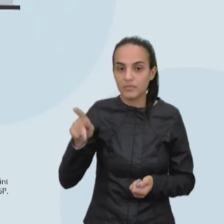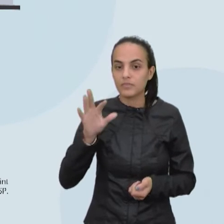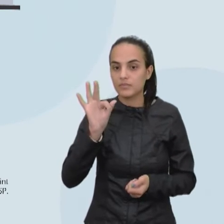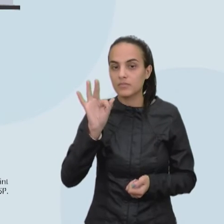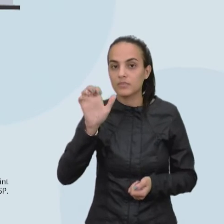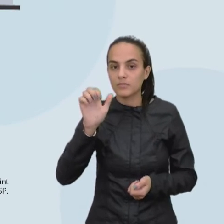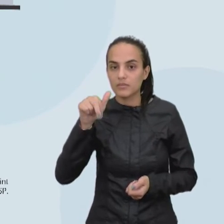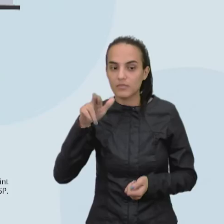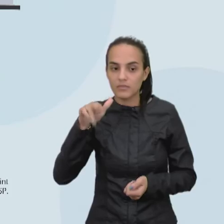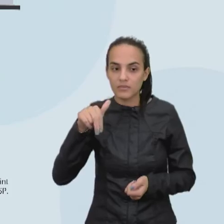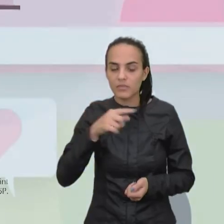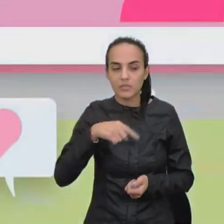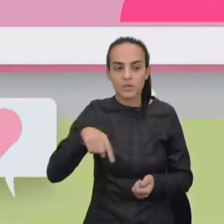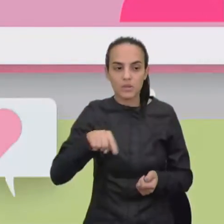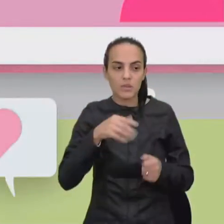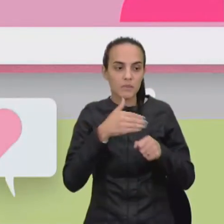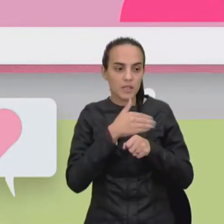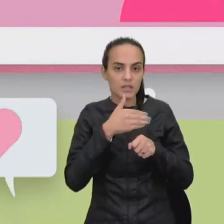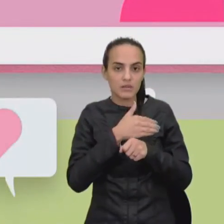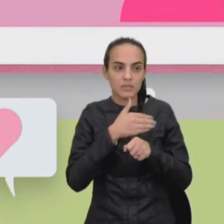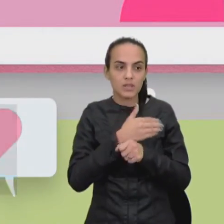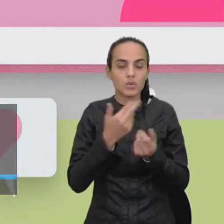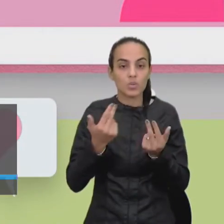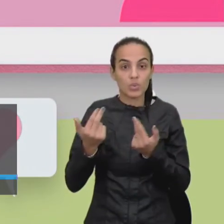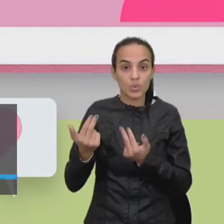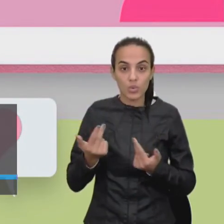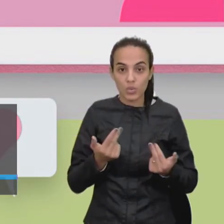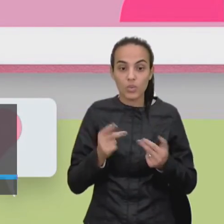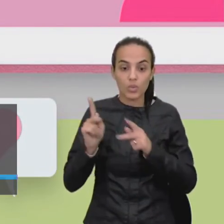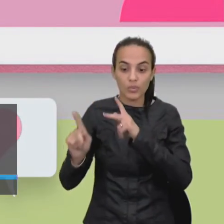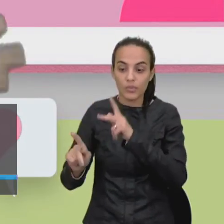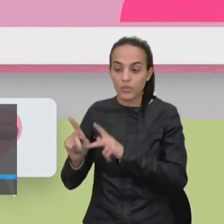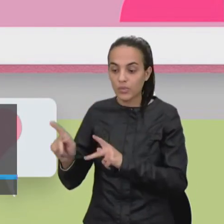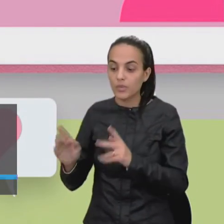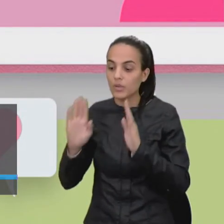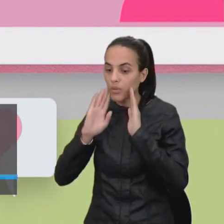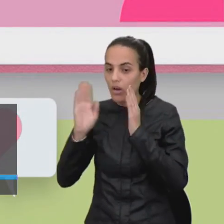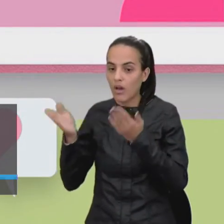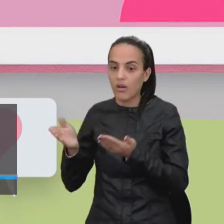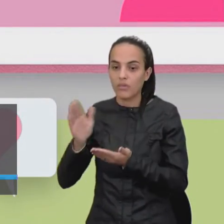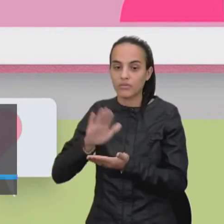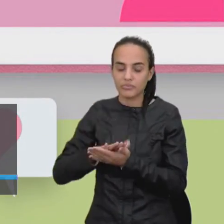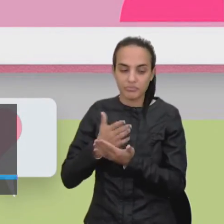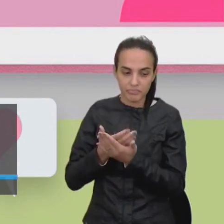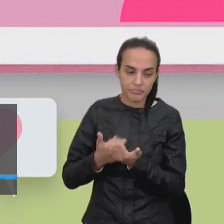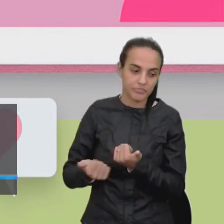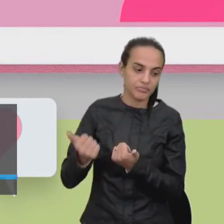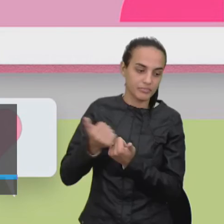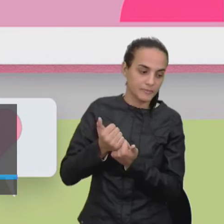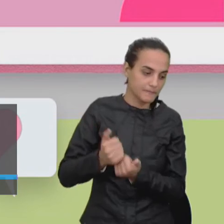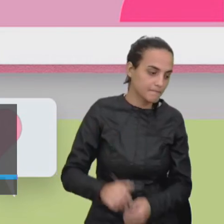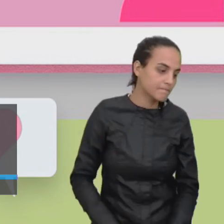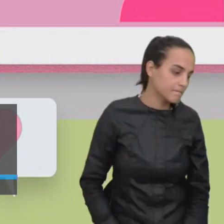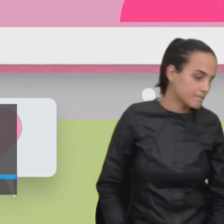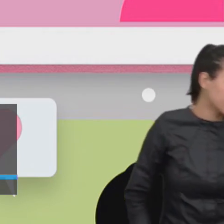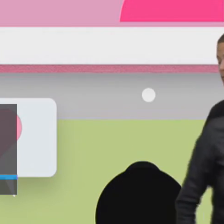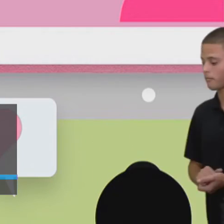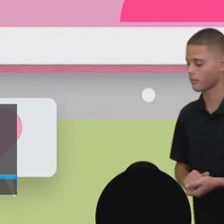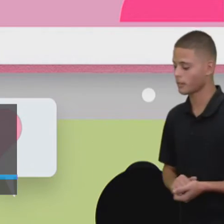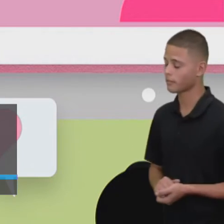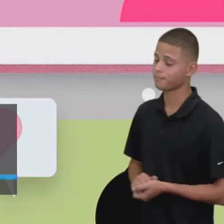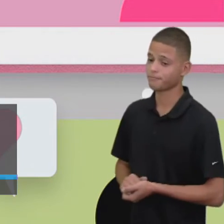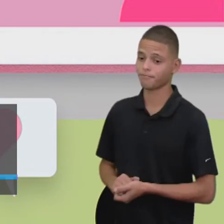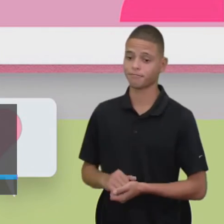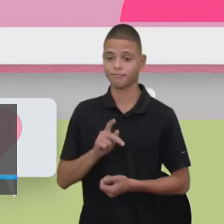exemplo, participamos do mesmo público-alvo, né? Somos professores, educadores, somos professores de arte, então a